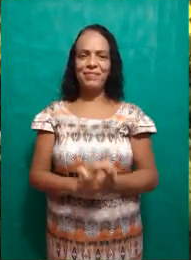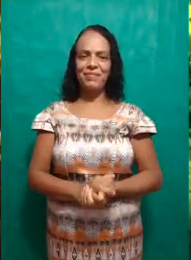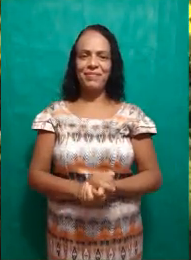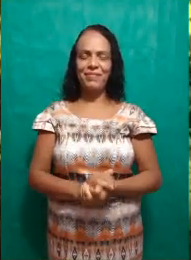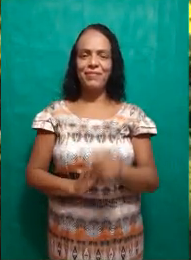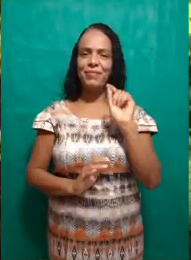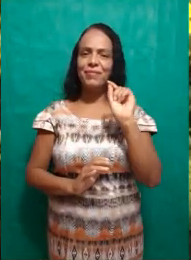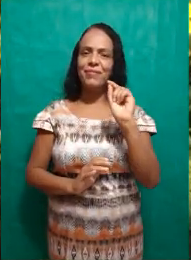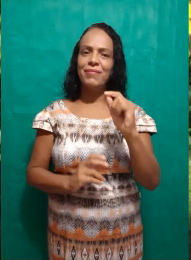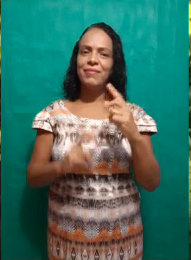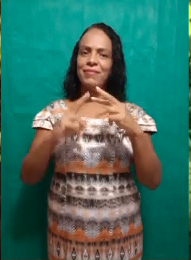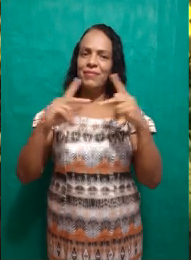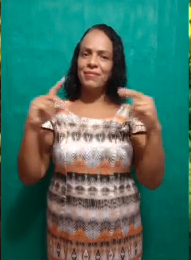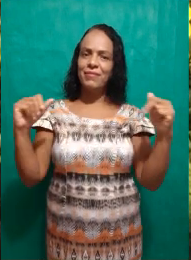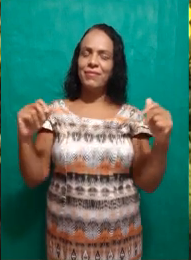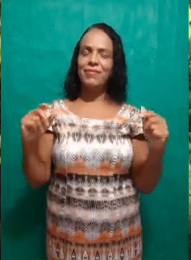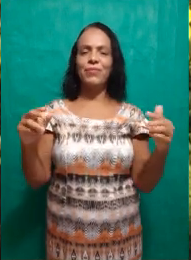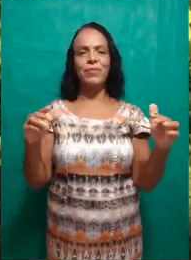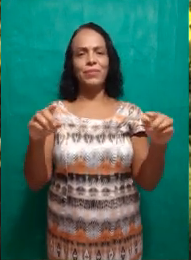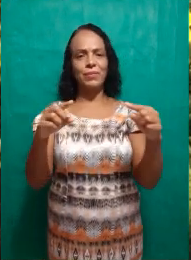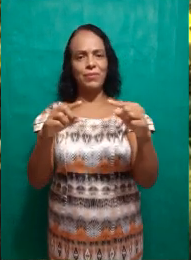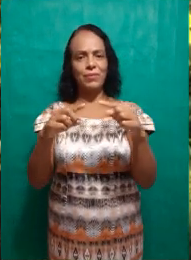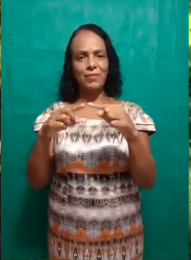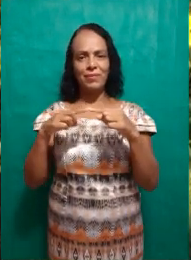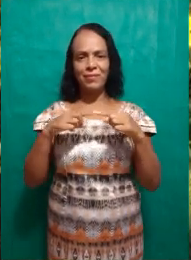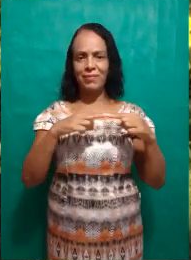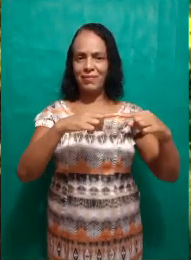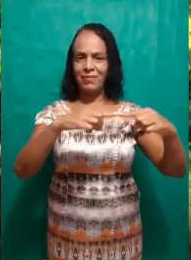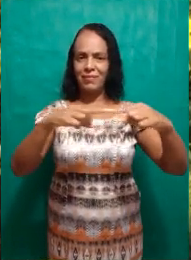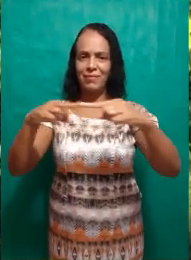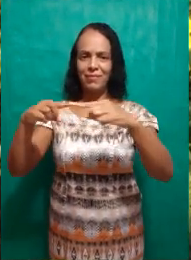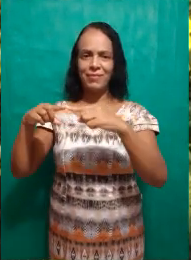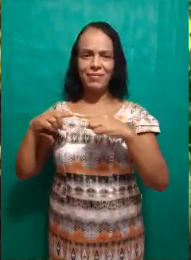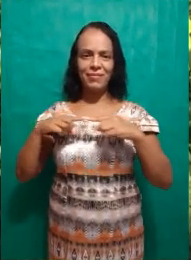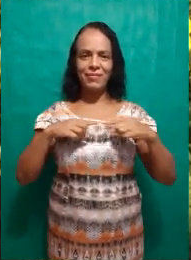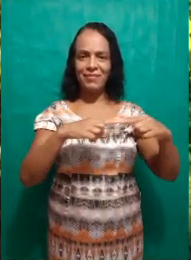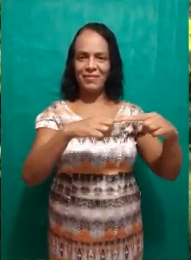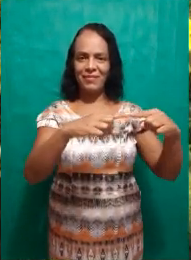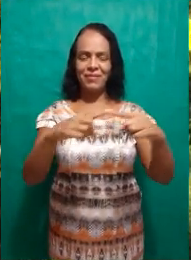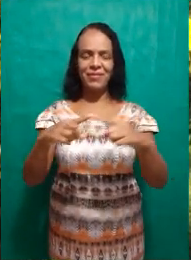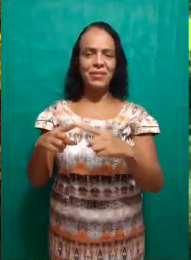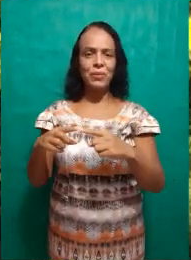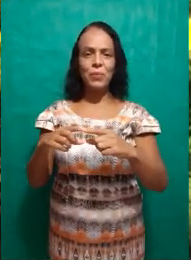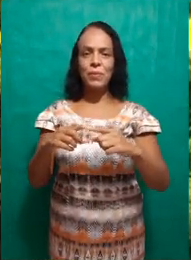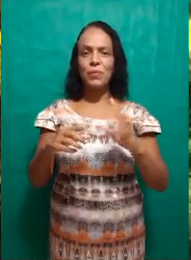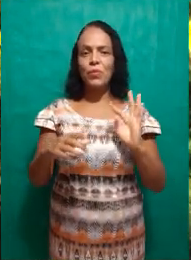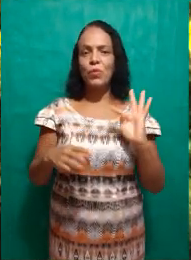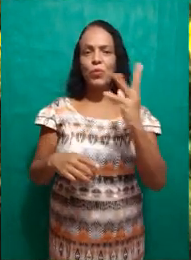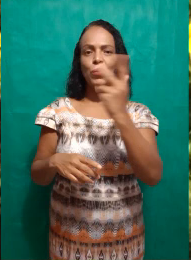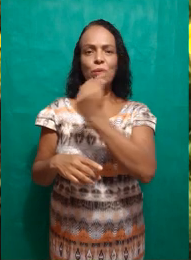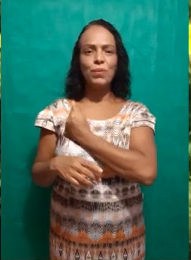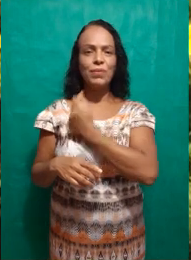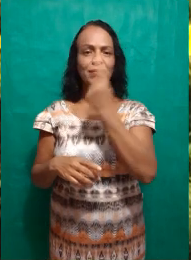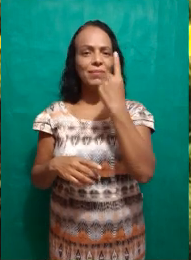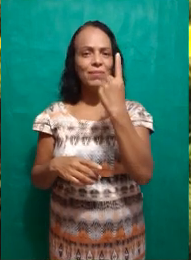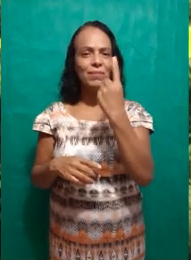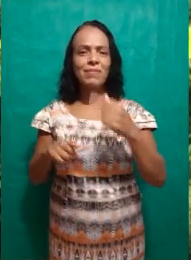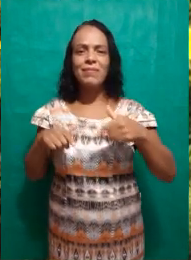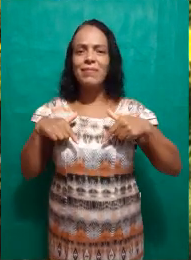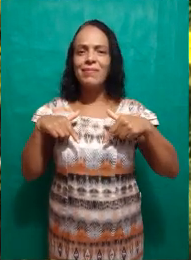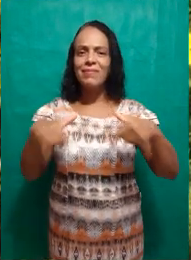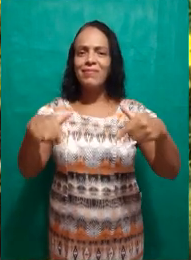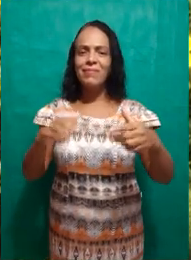assim que a coisa foi assim se equilibrando, né? Foi com toda uma batalha.